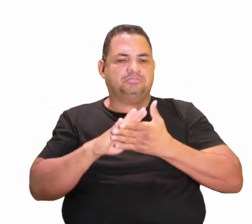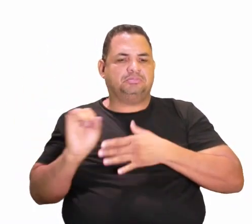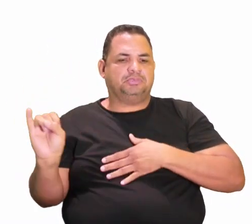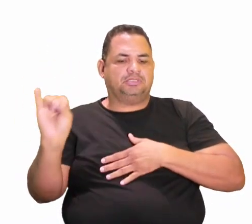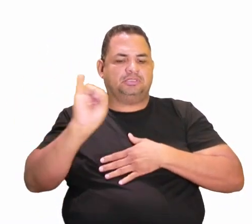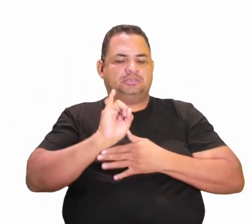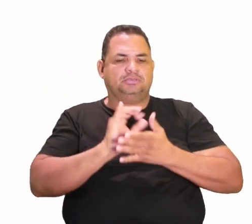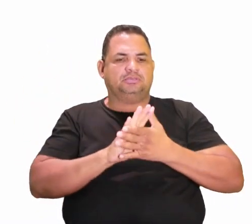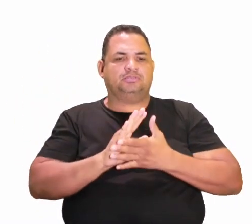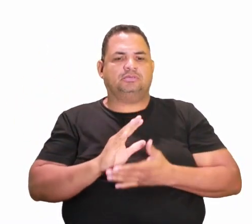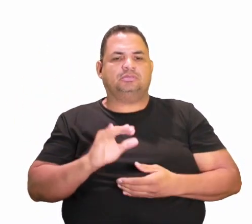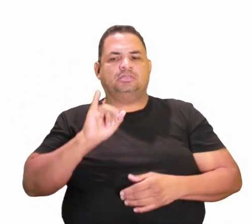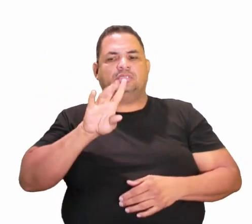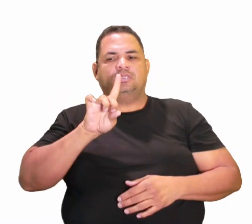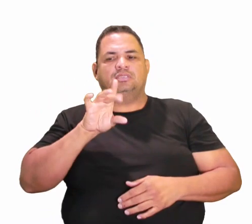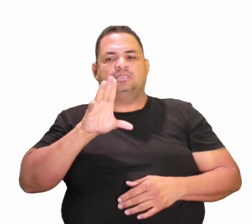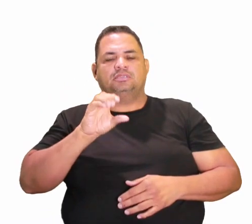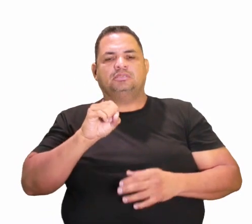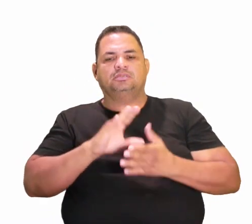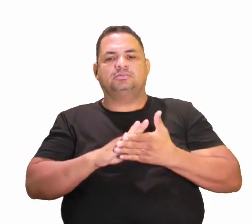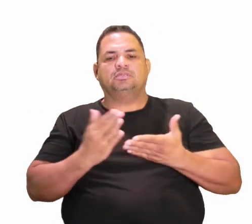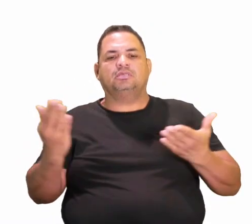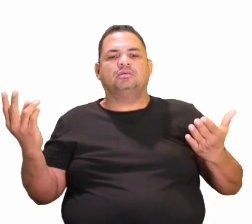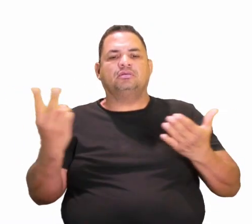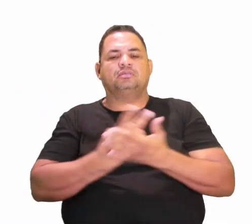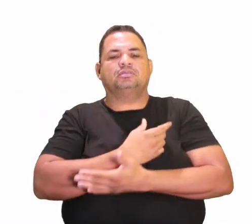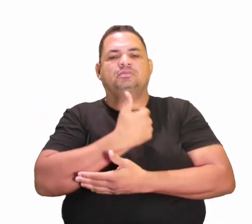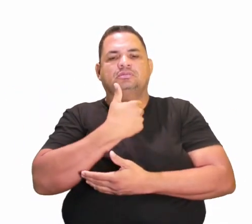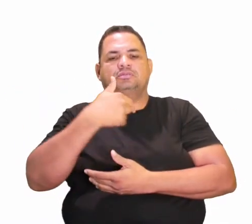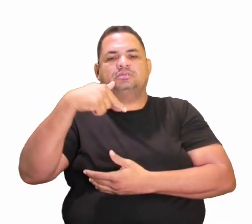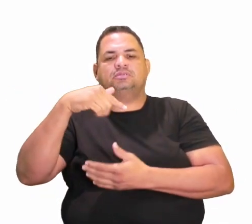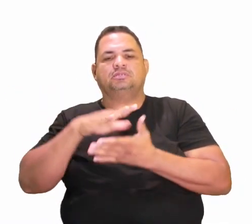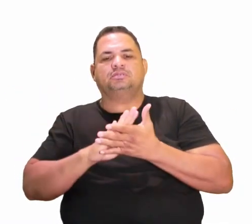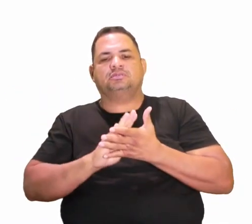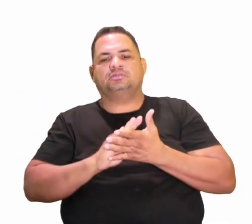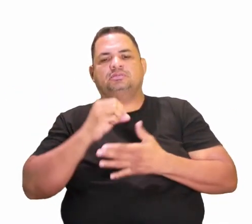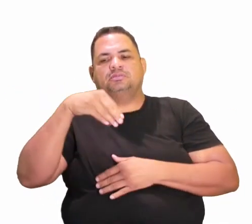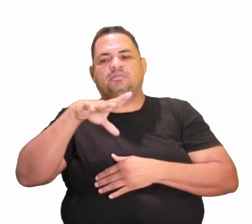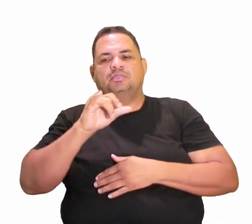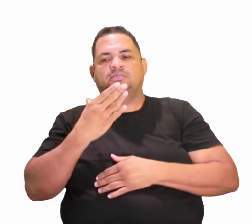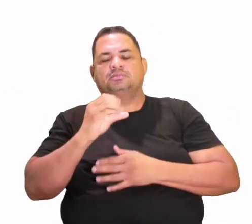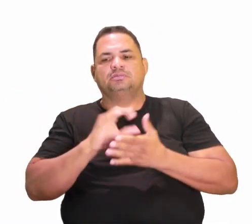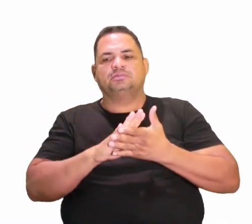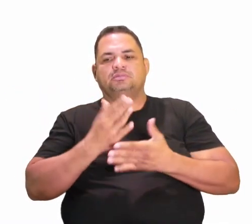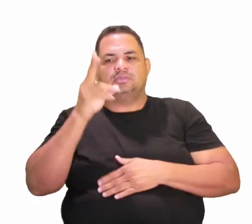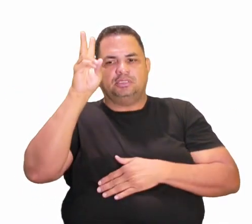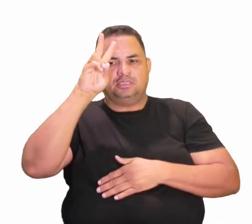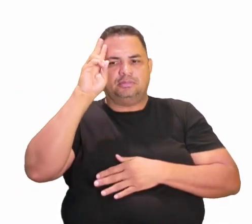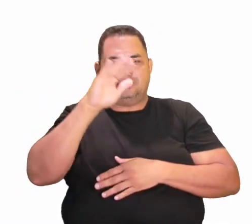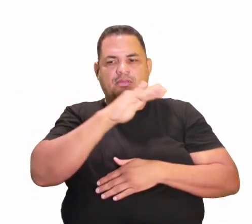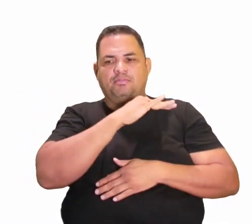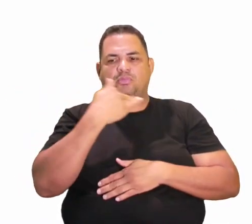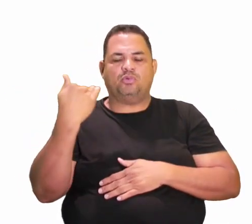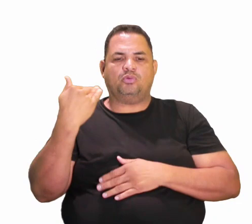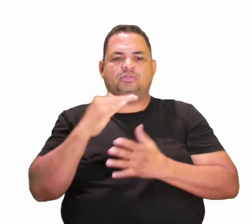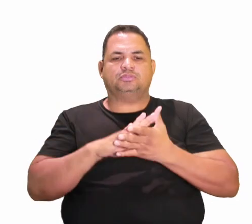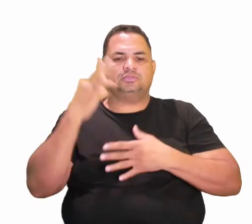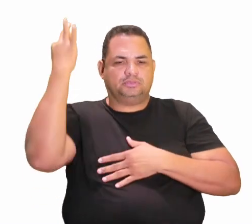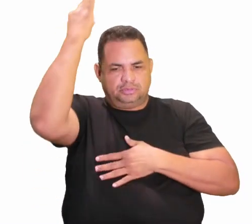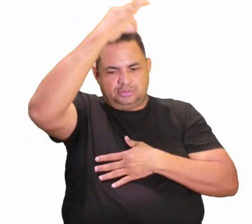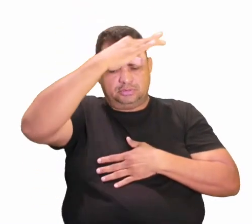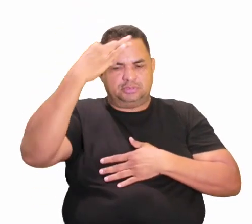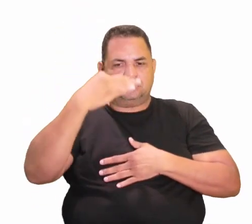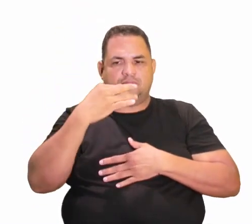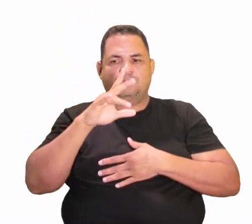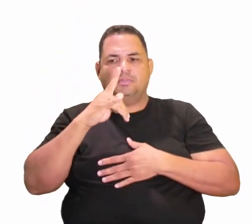Então, o St. Patrick's Day ele acontece no dia 17 de março, data que se lembra o aniversário da morte de São Patrício, que era o padroeiro do país